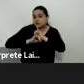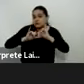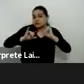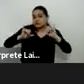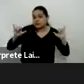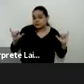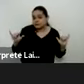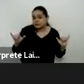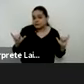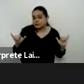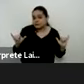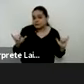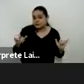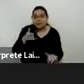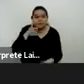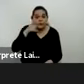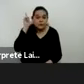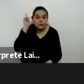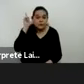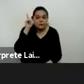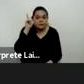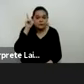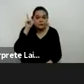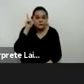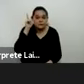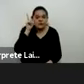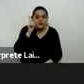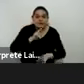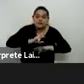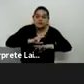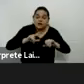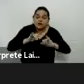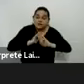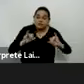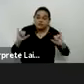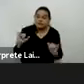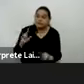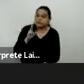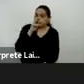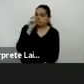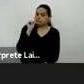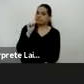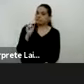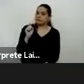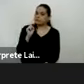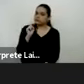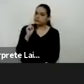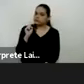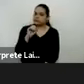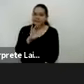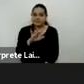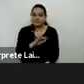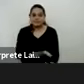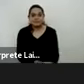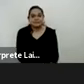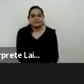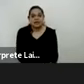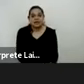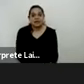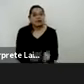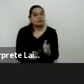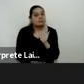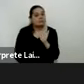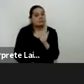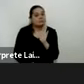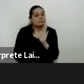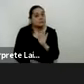Ontem foi um dia de várias notícias fortes. A primeira delas, a própria confusão